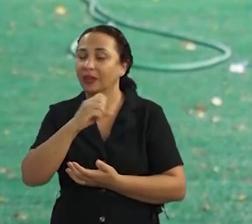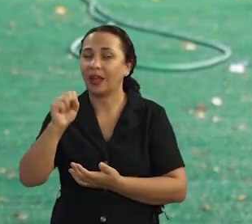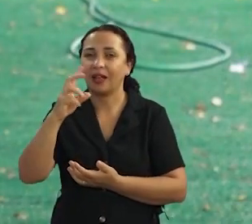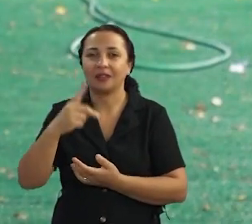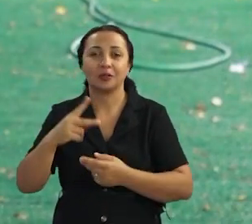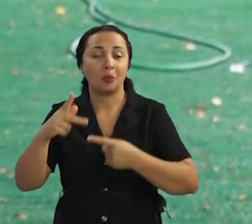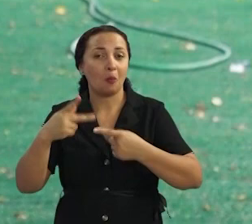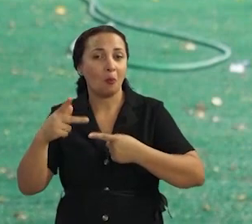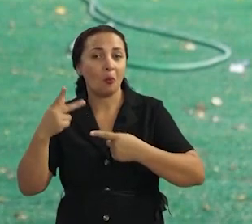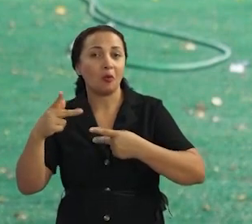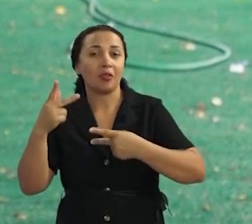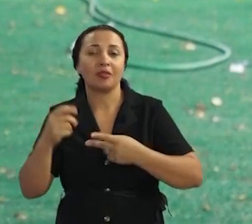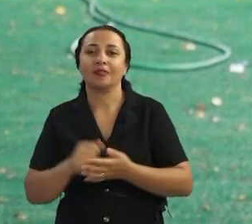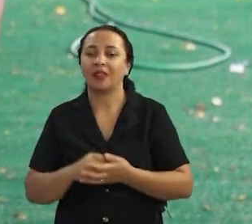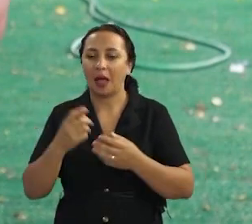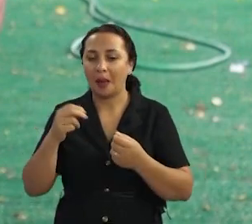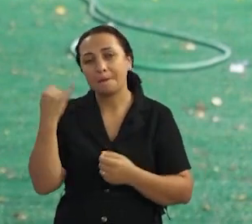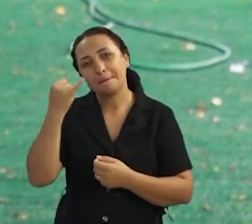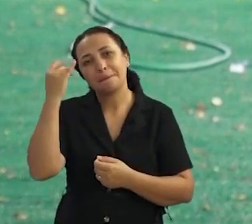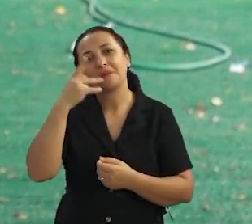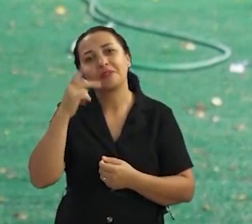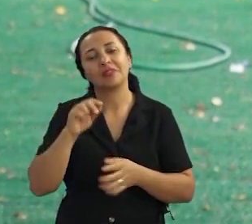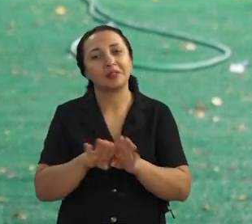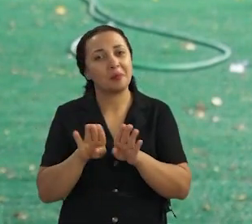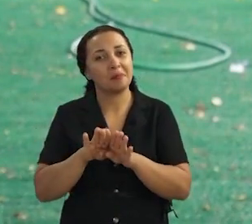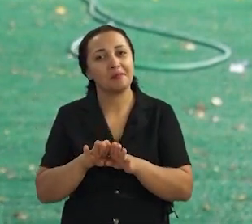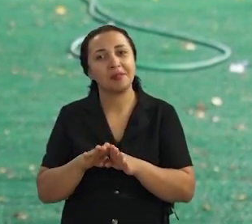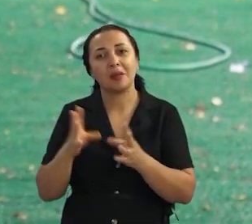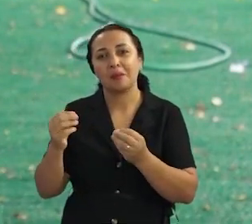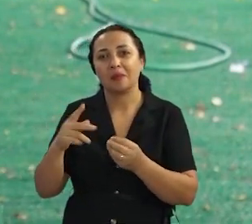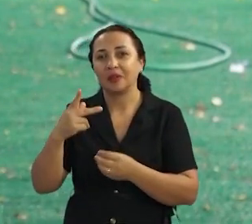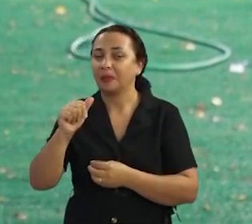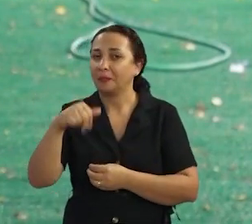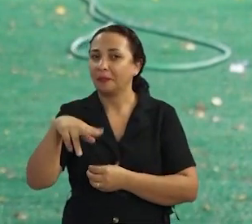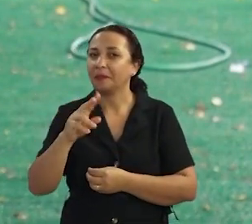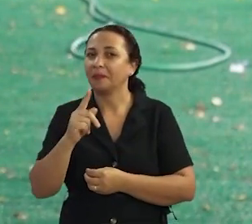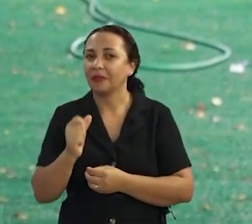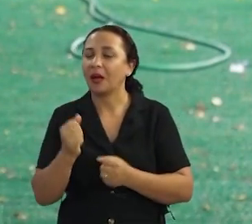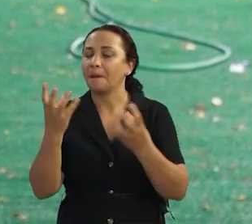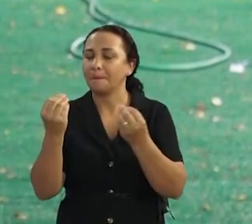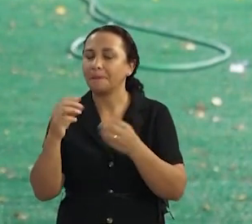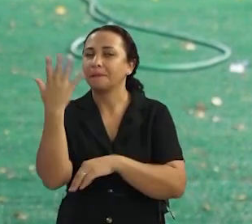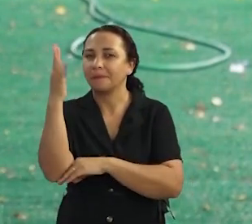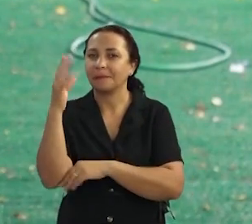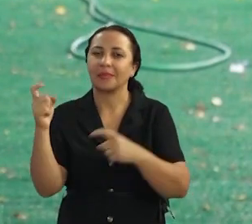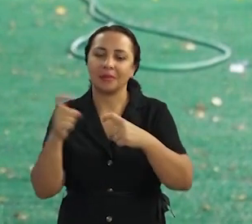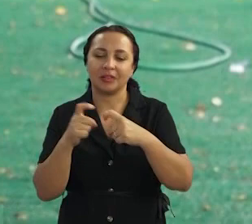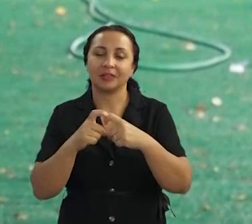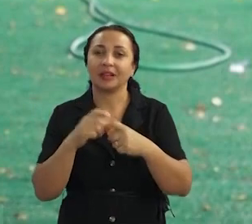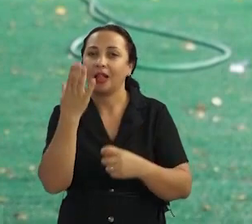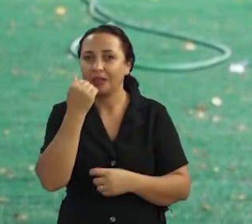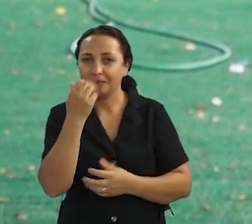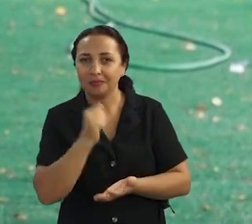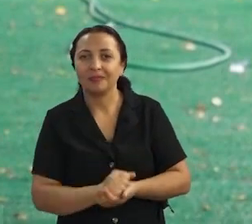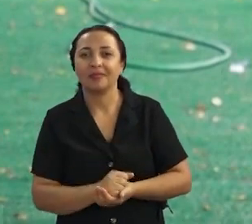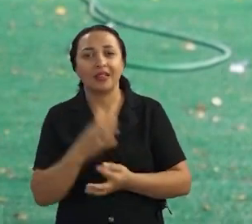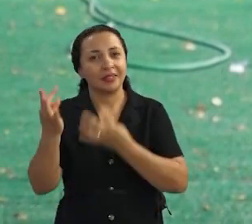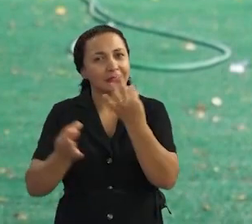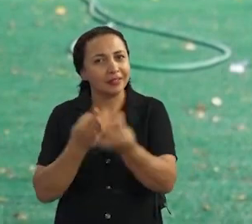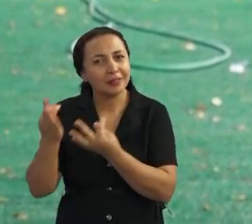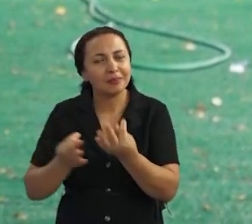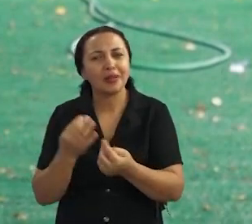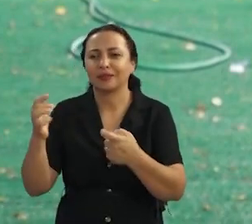cálcio, magnésio. E vale ressaltar que muitas dessas punks são também plantas medicinais, né? Então, é